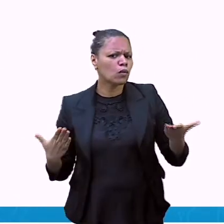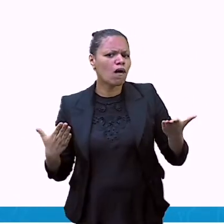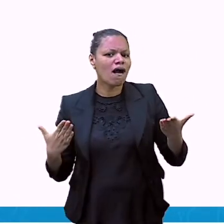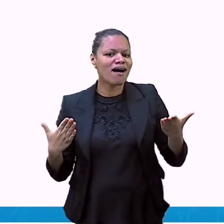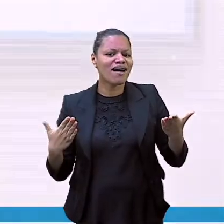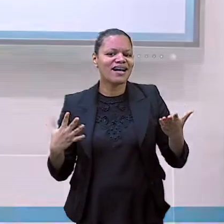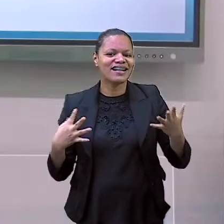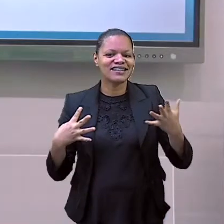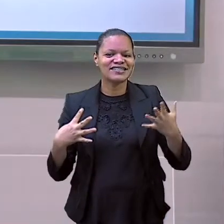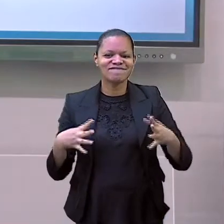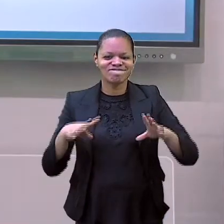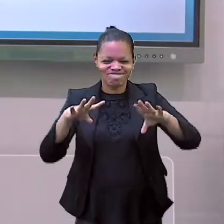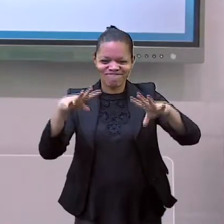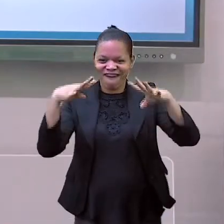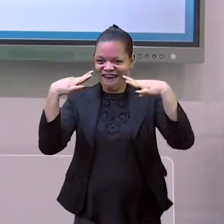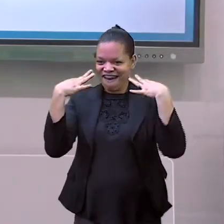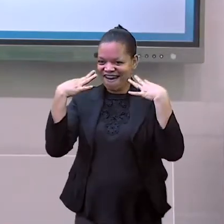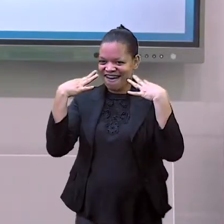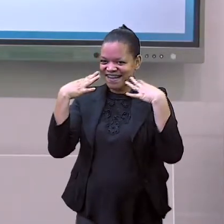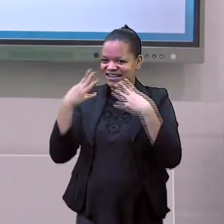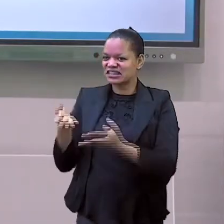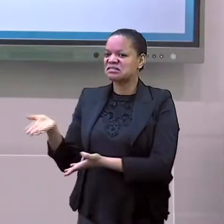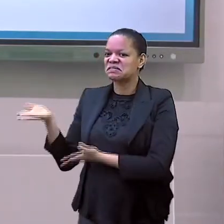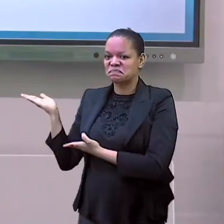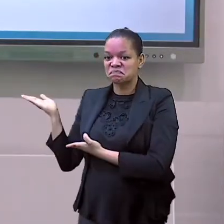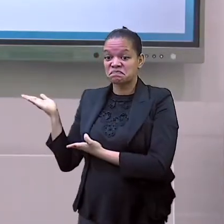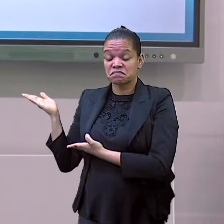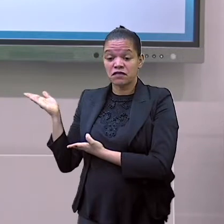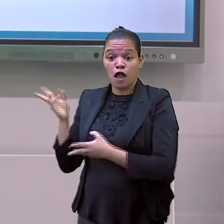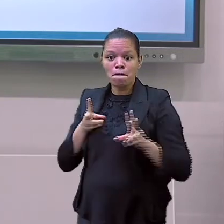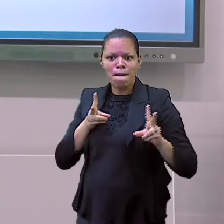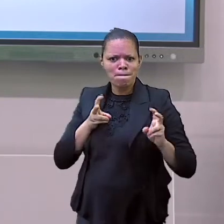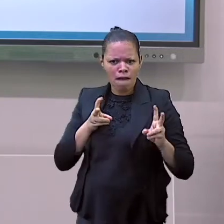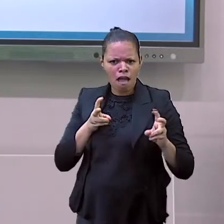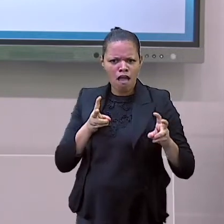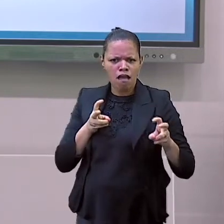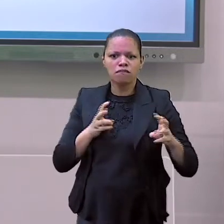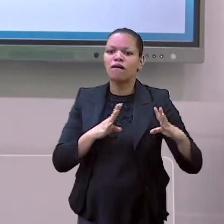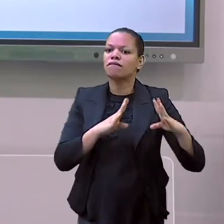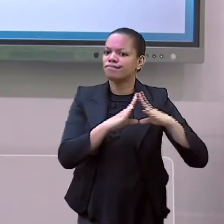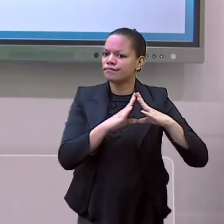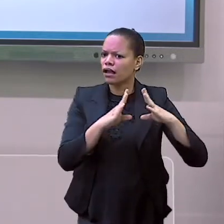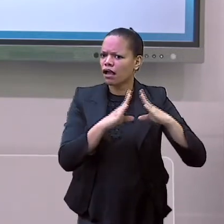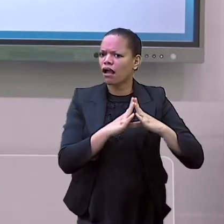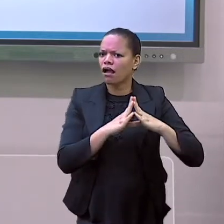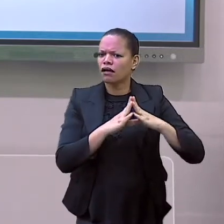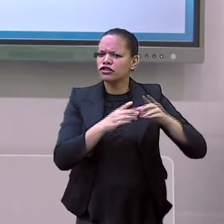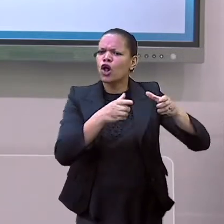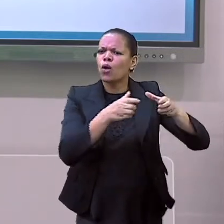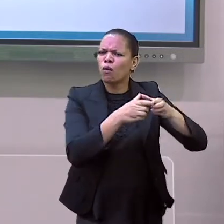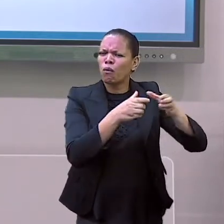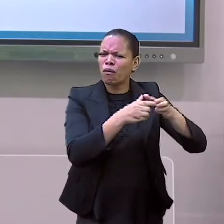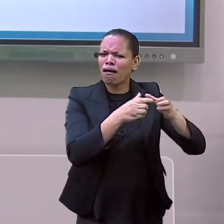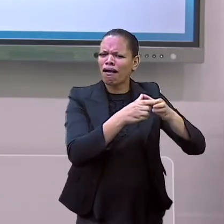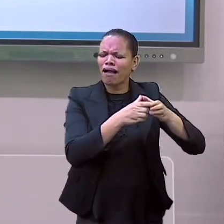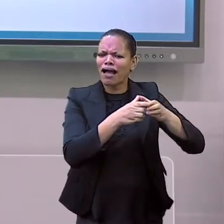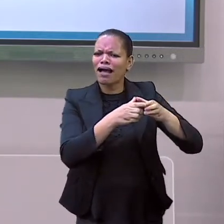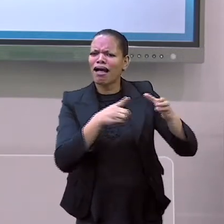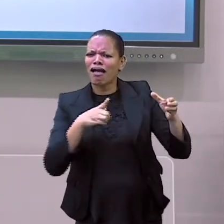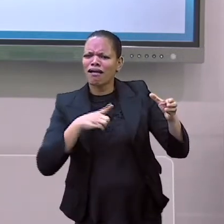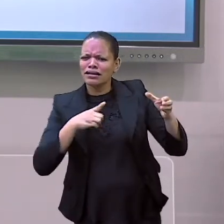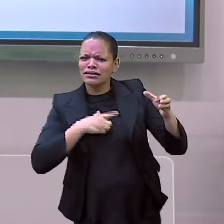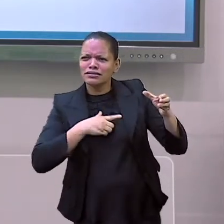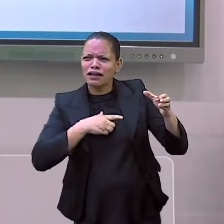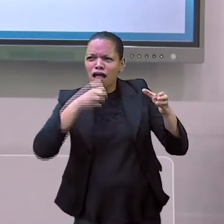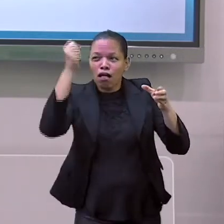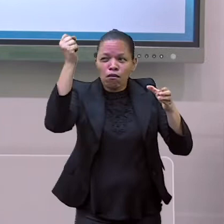identificando no nosso dia a dia, aí na nossa casa. Local com pouca iluminação. Se você não tem o